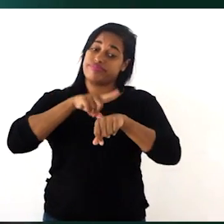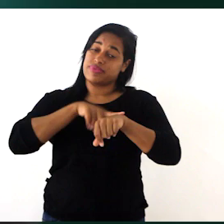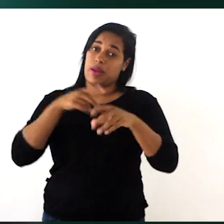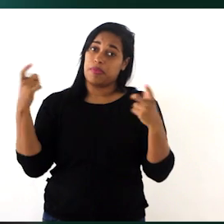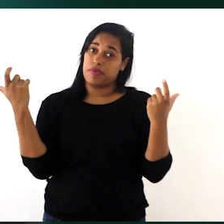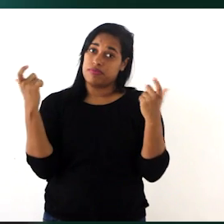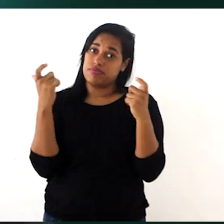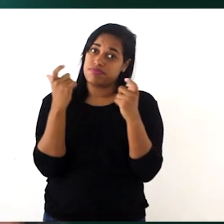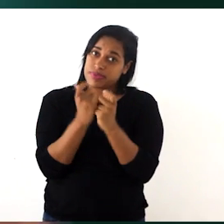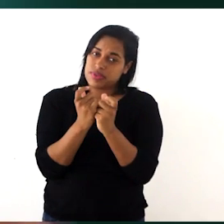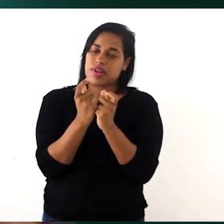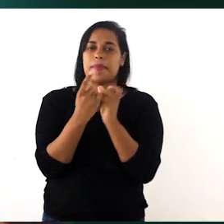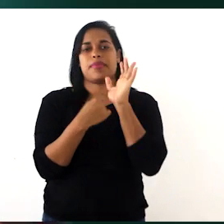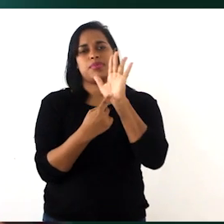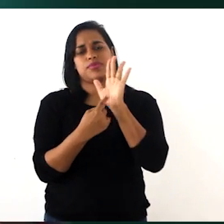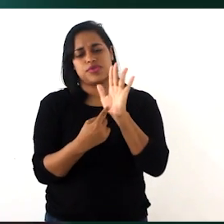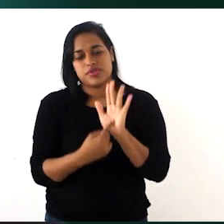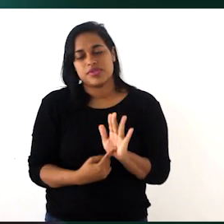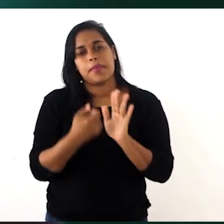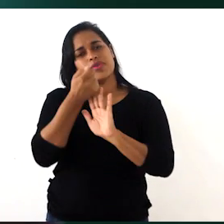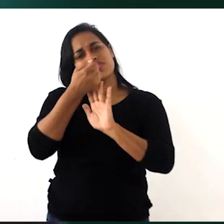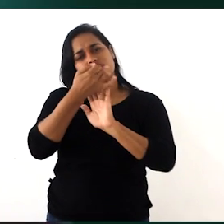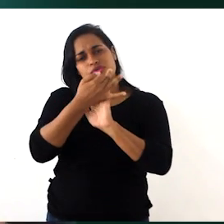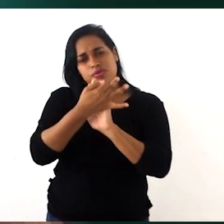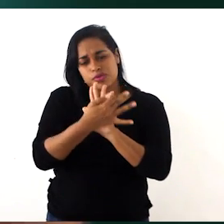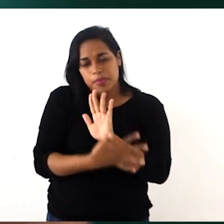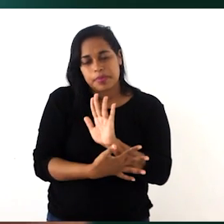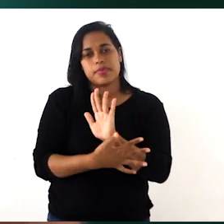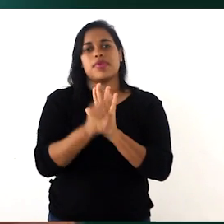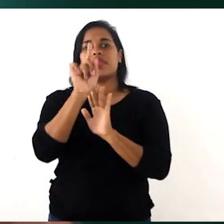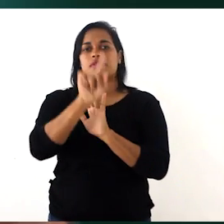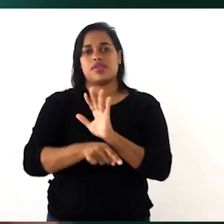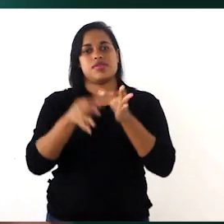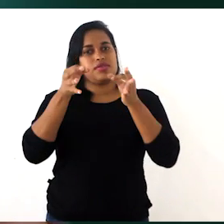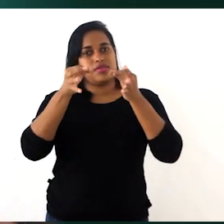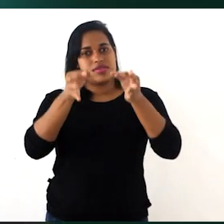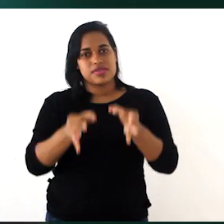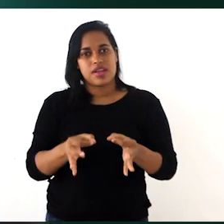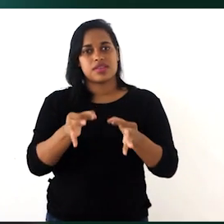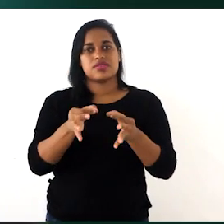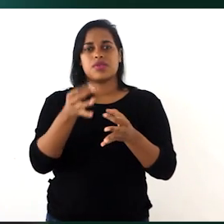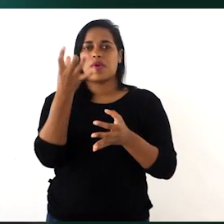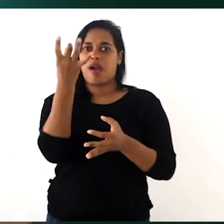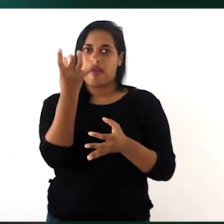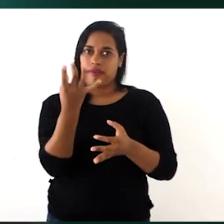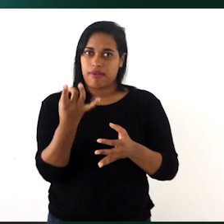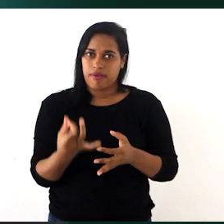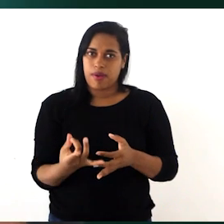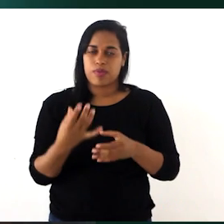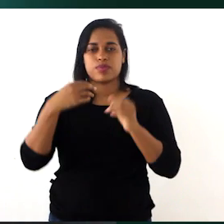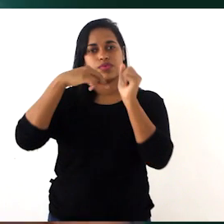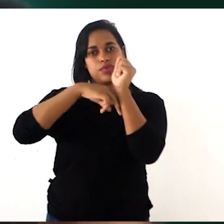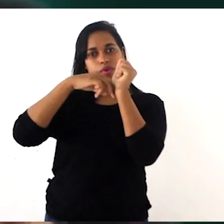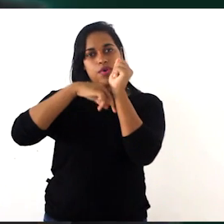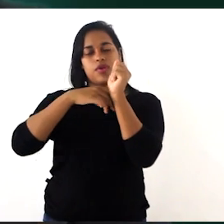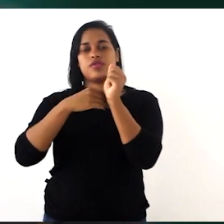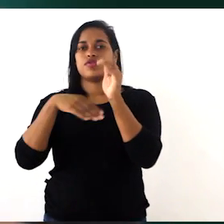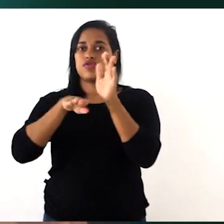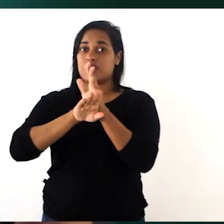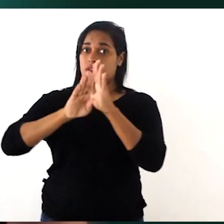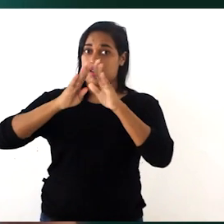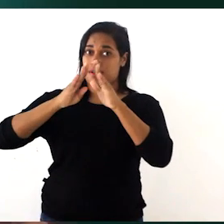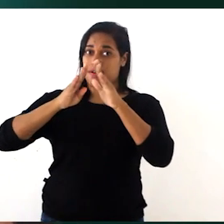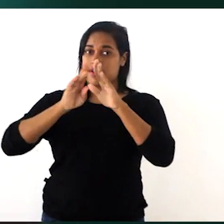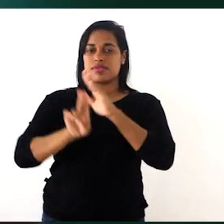demonstrar tudo que tem, mas lá está descrito bem direitinho o passo a passo e o código. Então tente, chegue em casa,